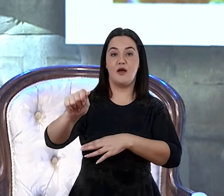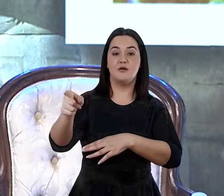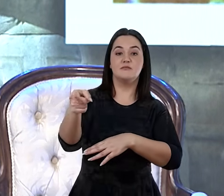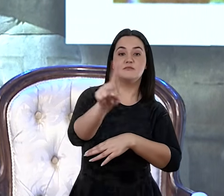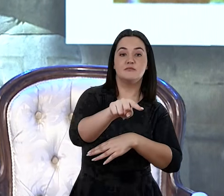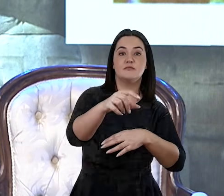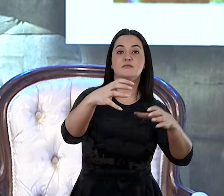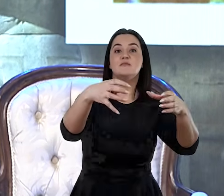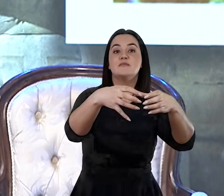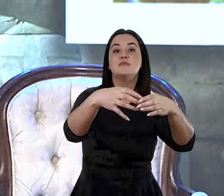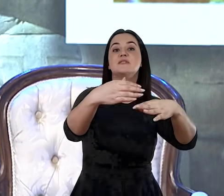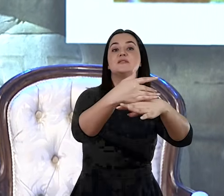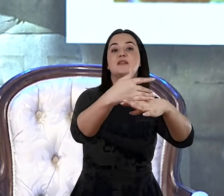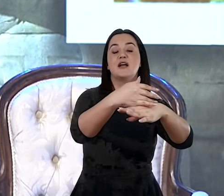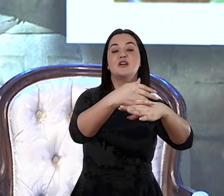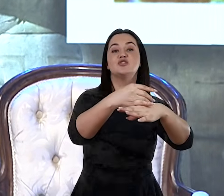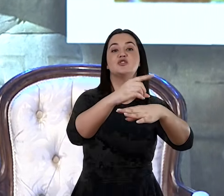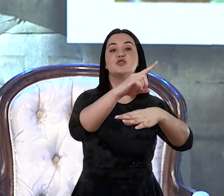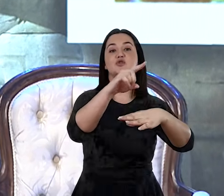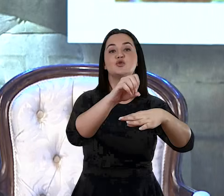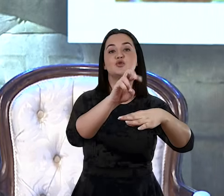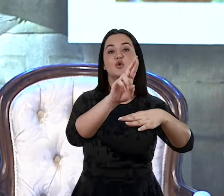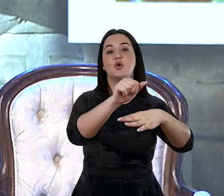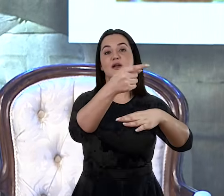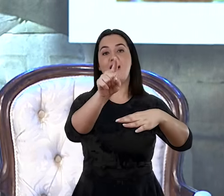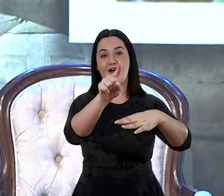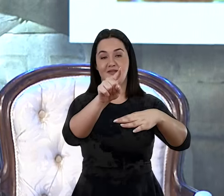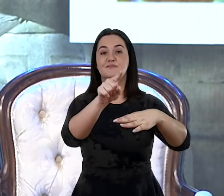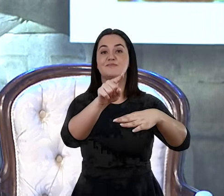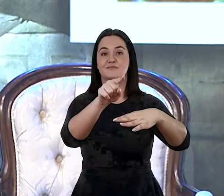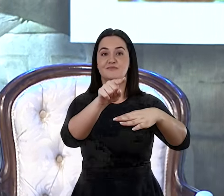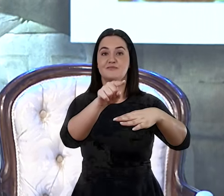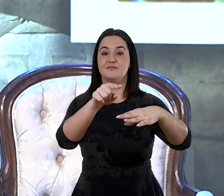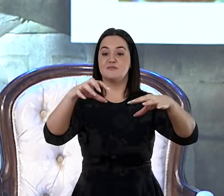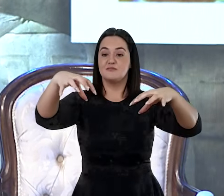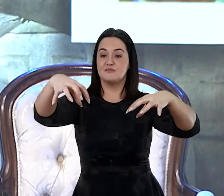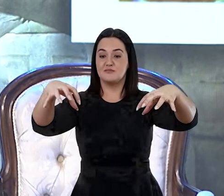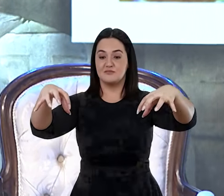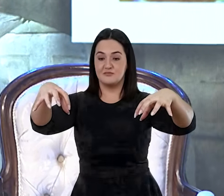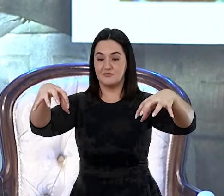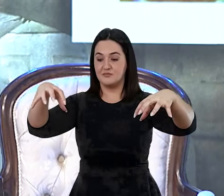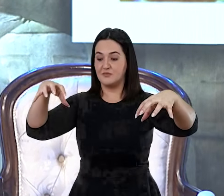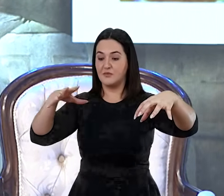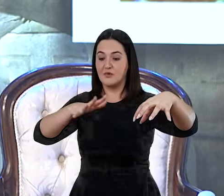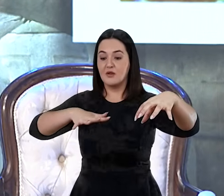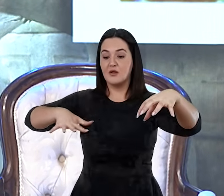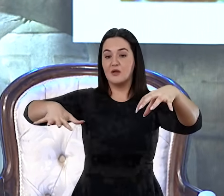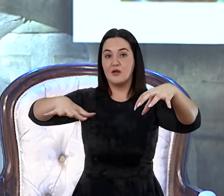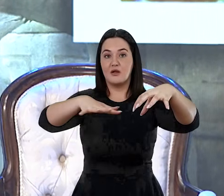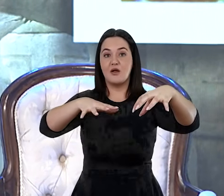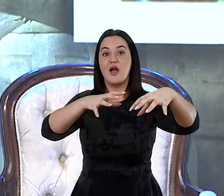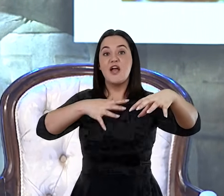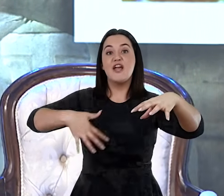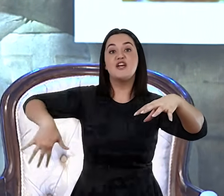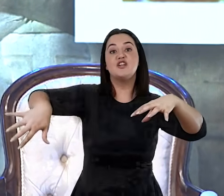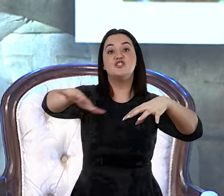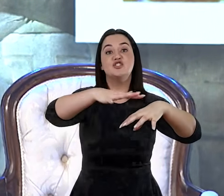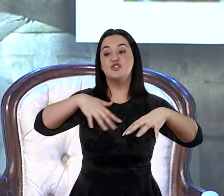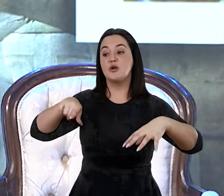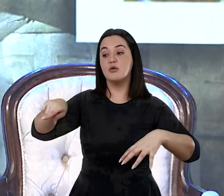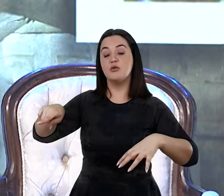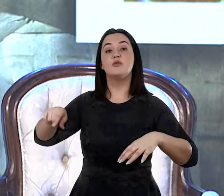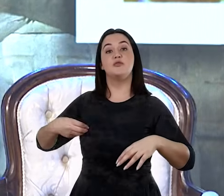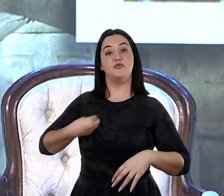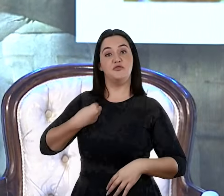e Dan. Estou falando da cidade de Zorá e também da cidade de Estaol, que fazem em conjunto a região